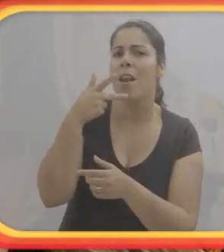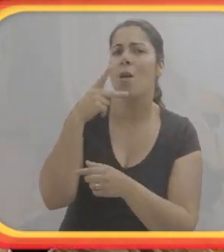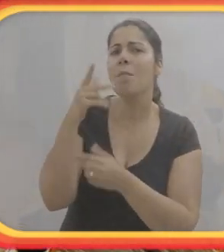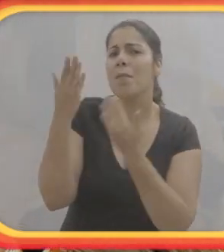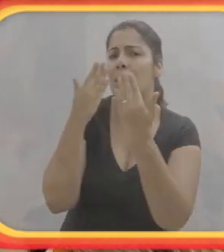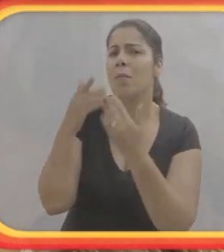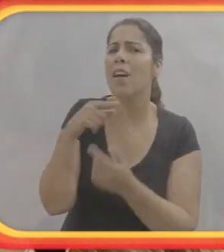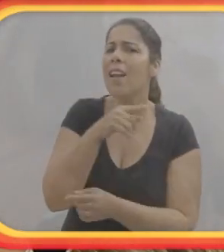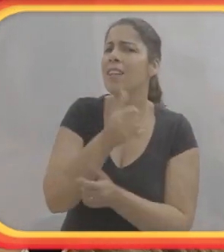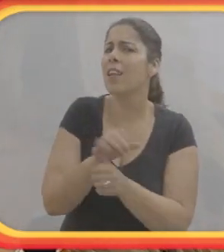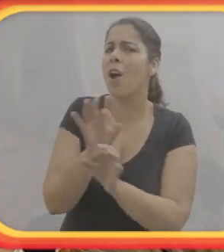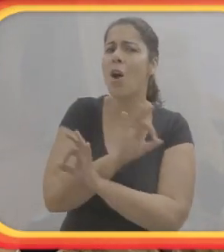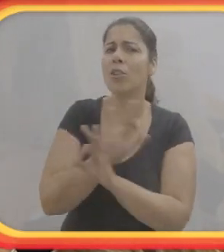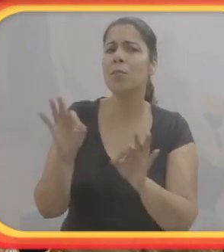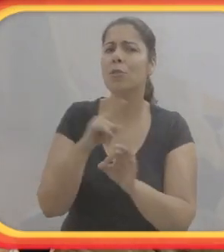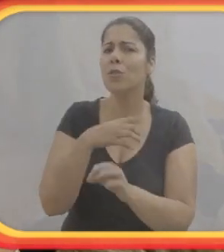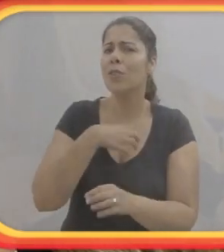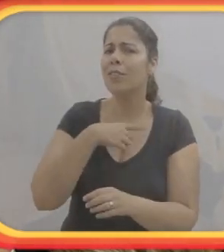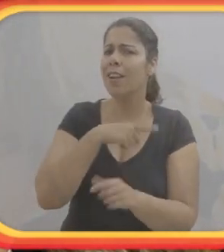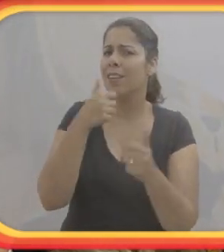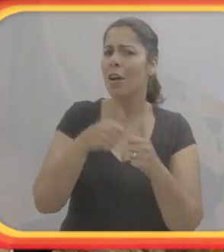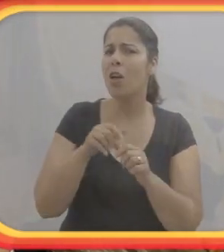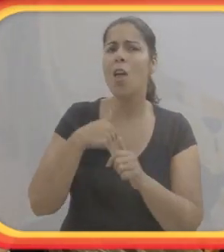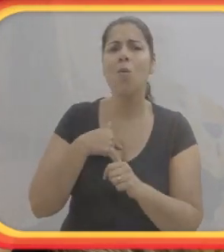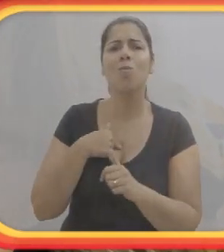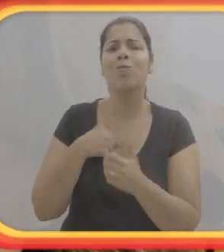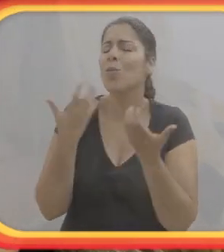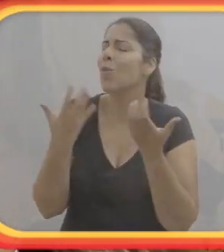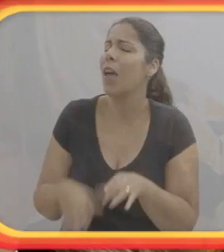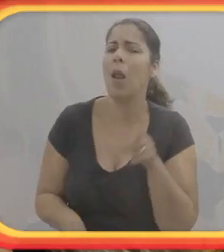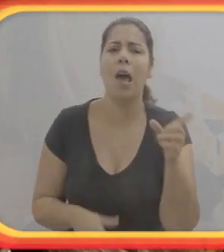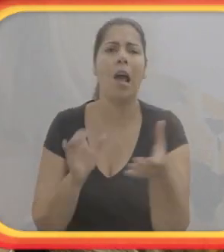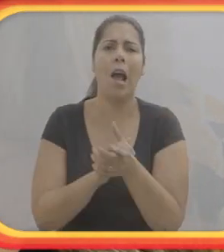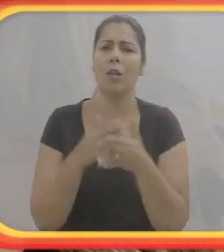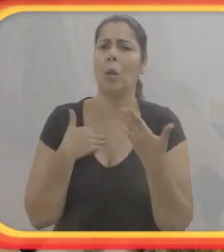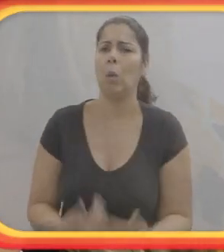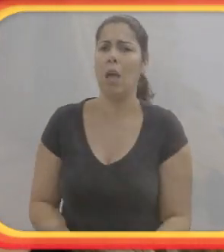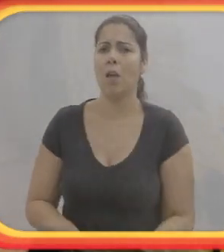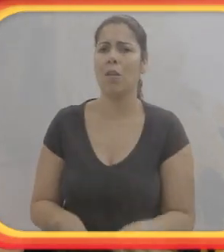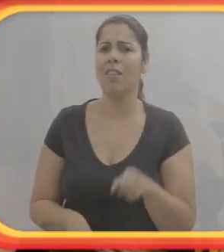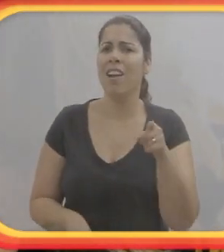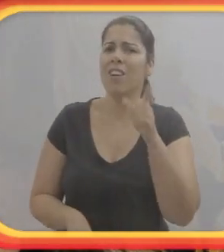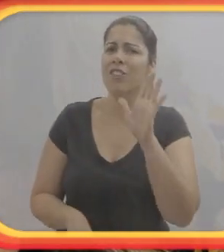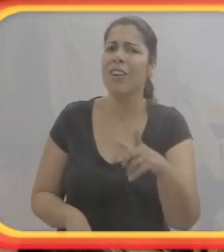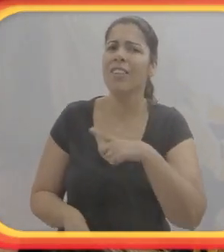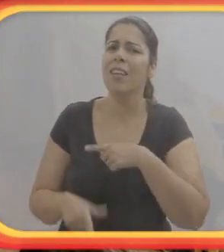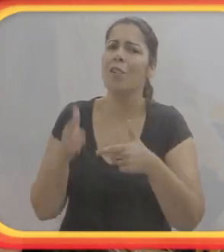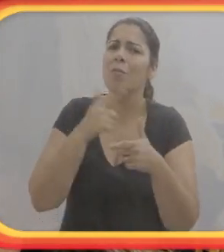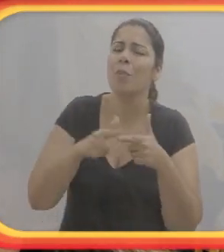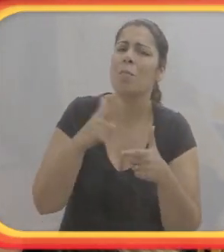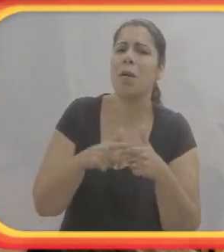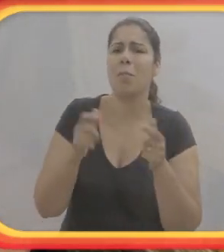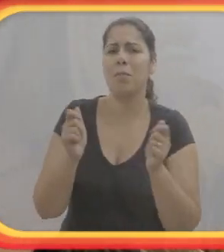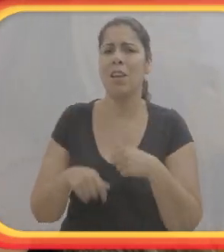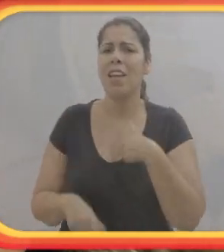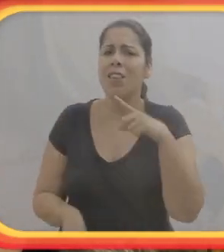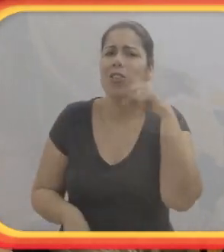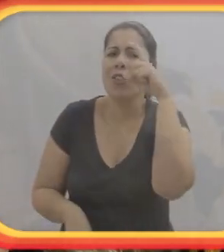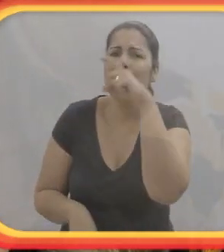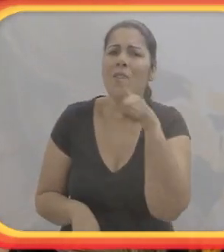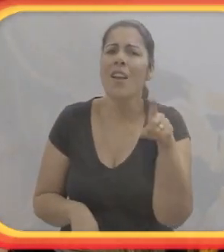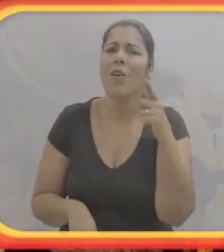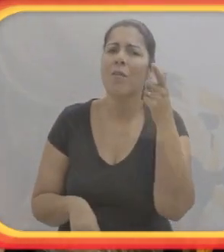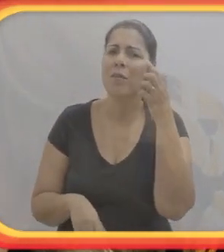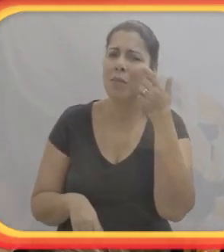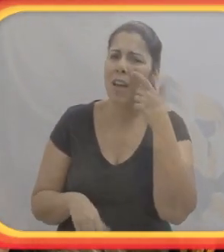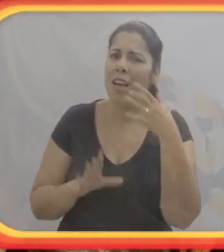ela se defronta com aquela realidade, ela, apesar de estimulá-lo a ter autonomia, ela fica